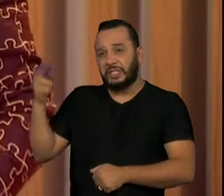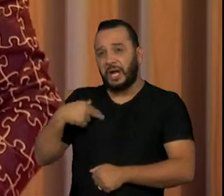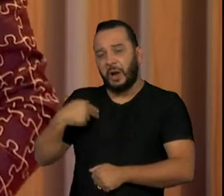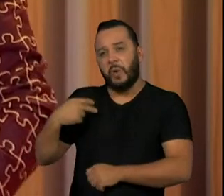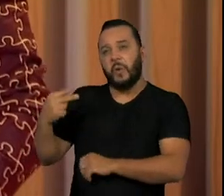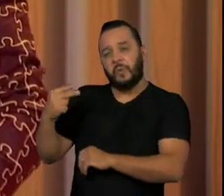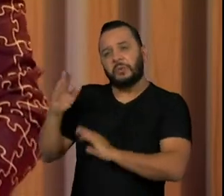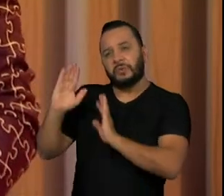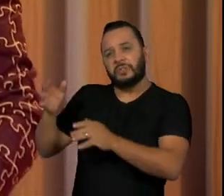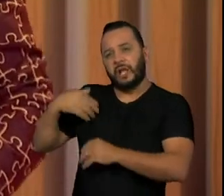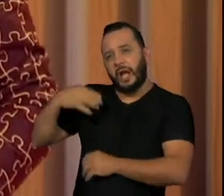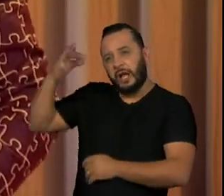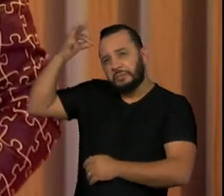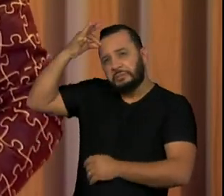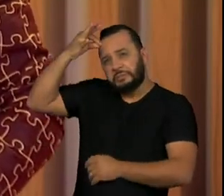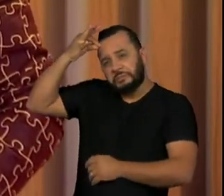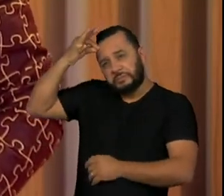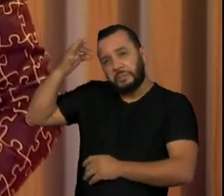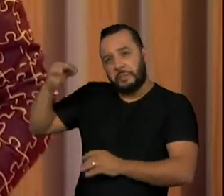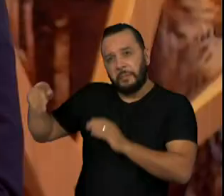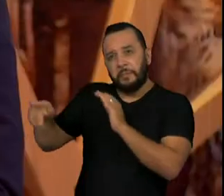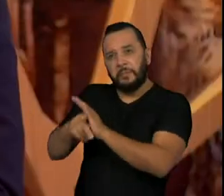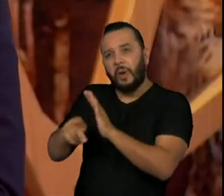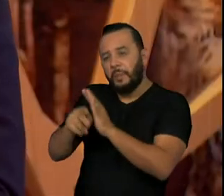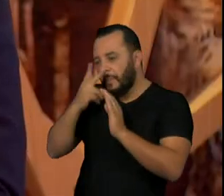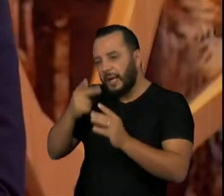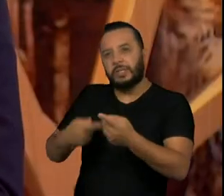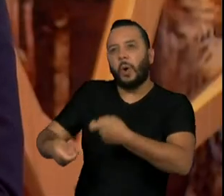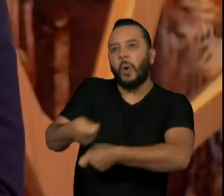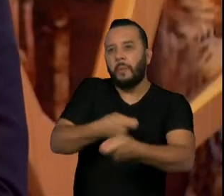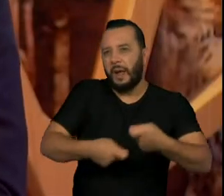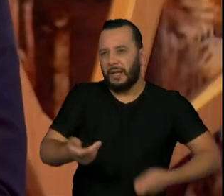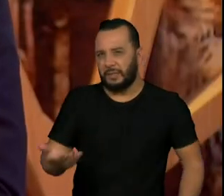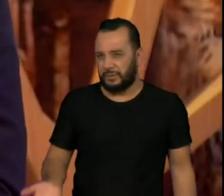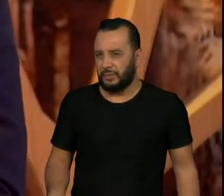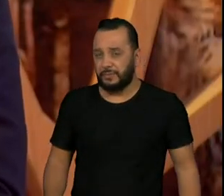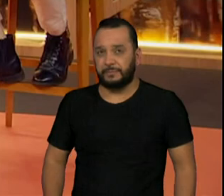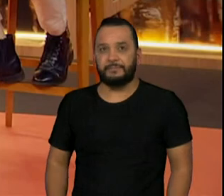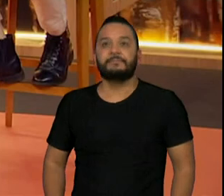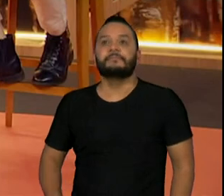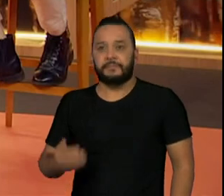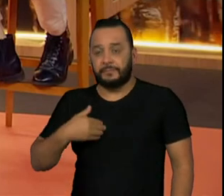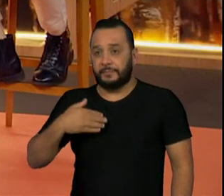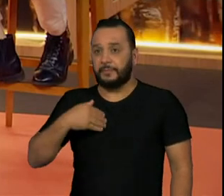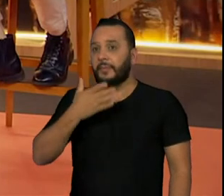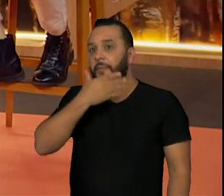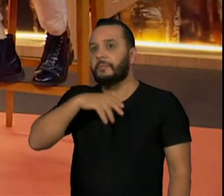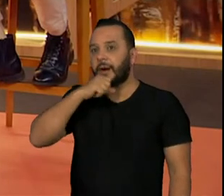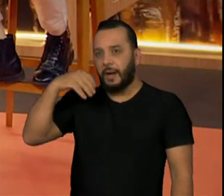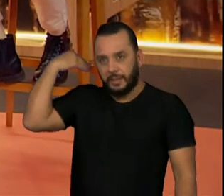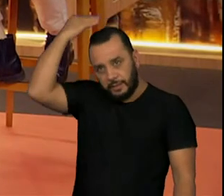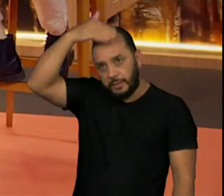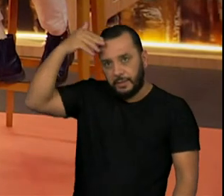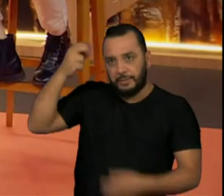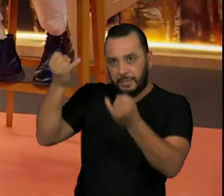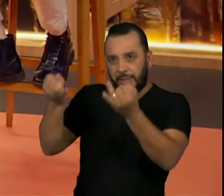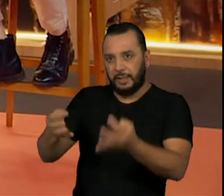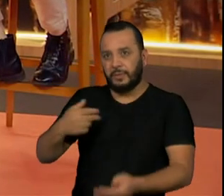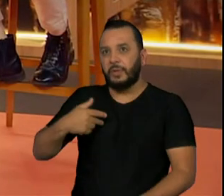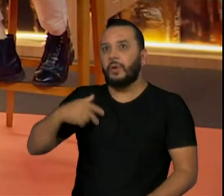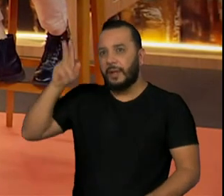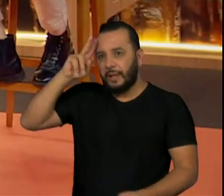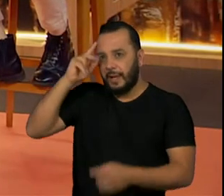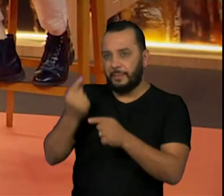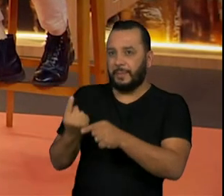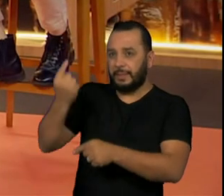sua origem, berço do mundo africana. É, enquanto o pai estava falando aqui, eu estava lembrando de algumas situações que eu também já